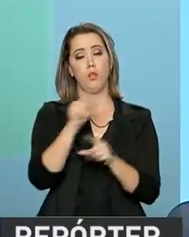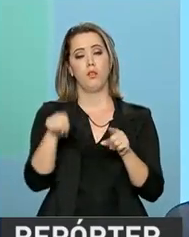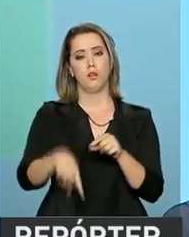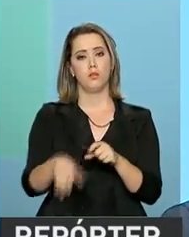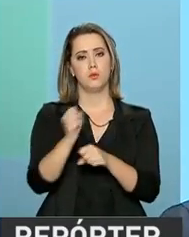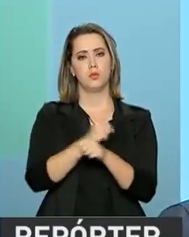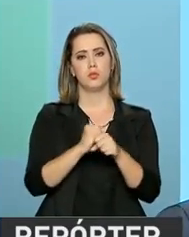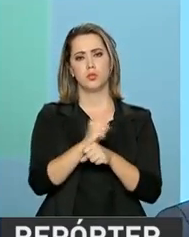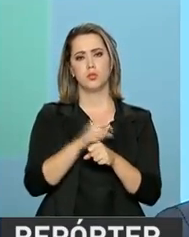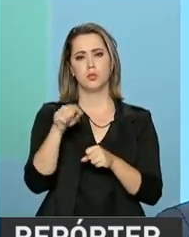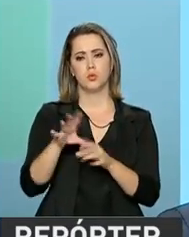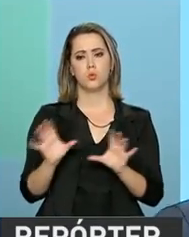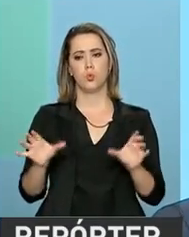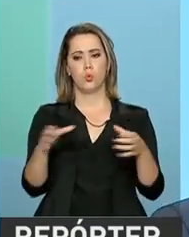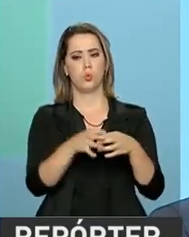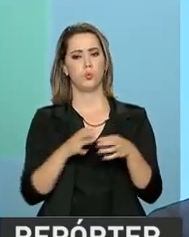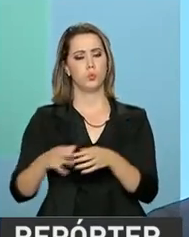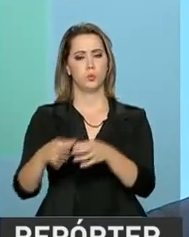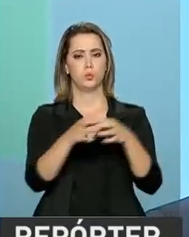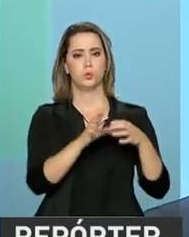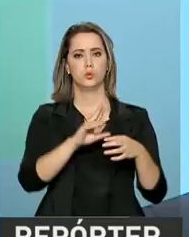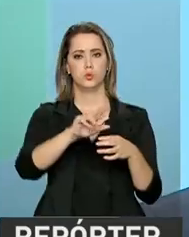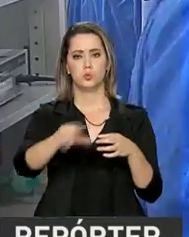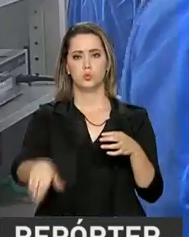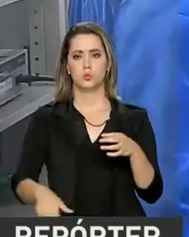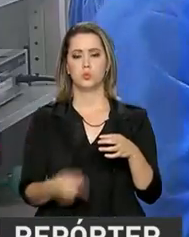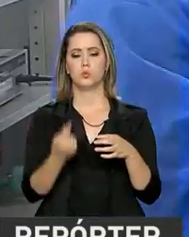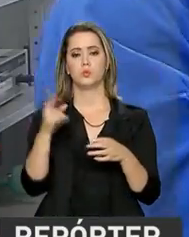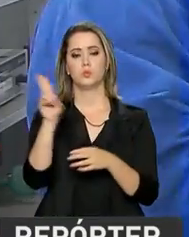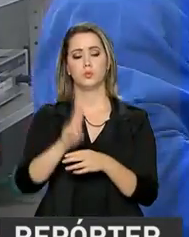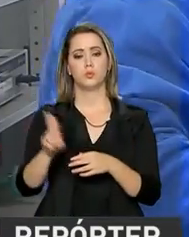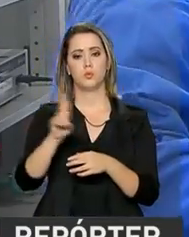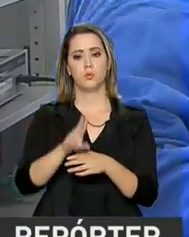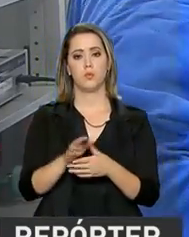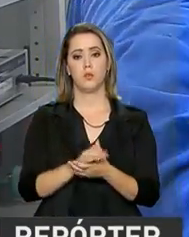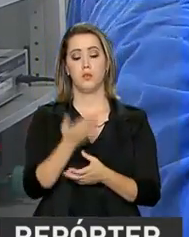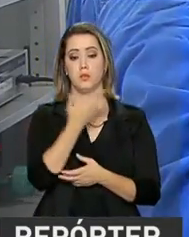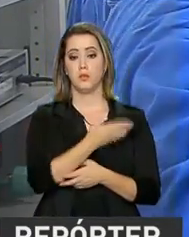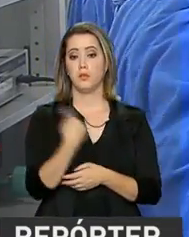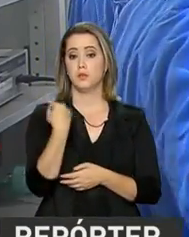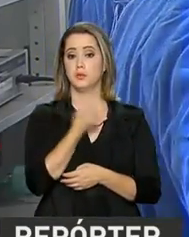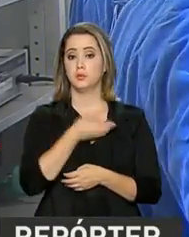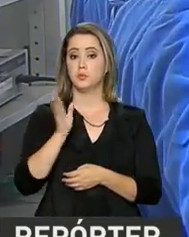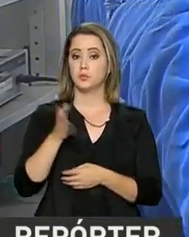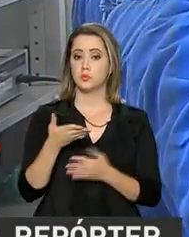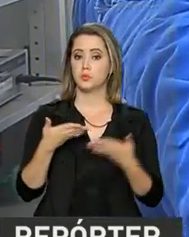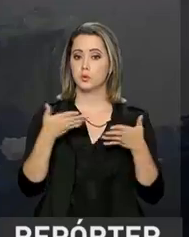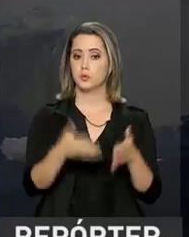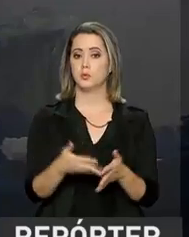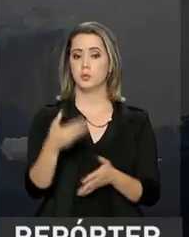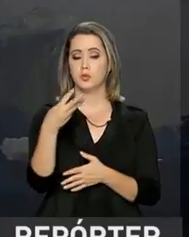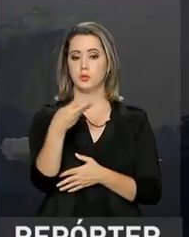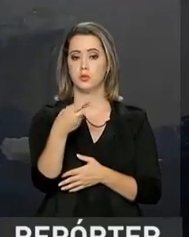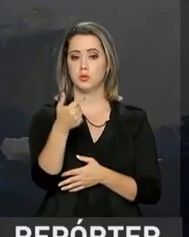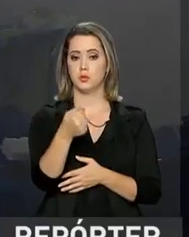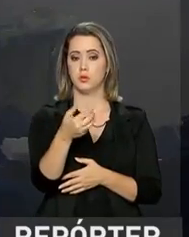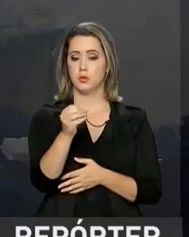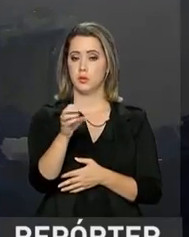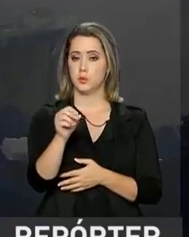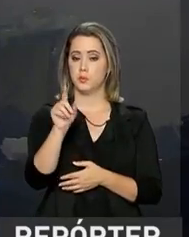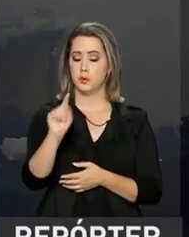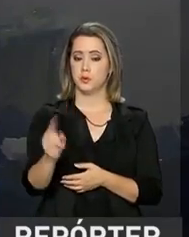envolvimento de todas as equipes de todos os hospitais unário mais de 3.700 pessoas estão envolvidas nas atividades